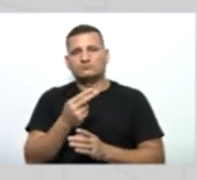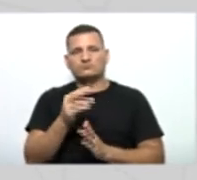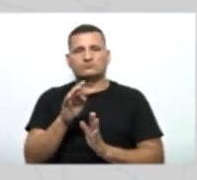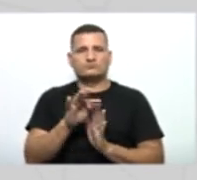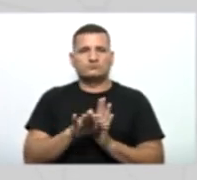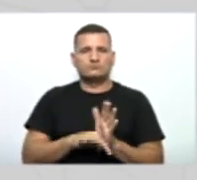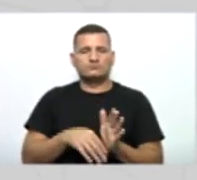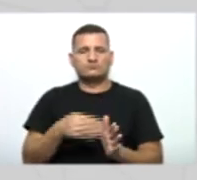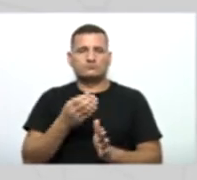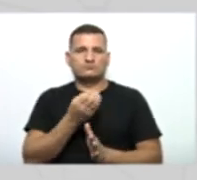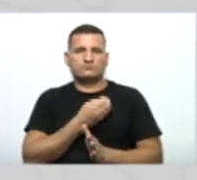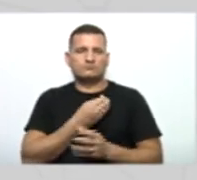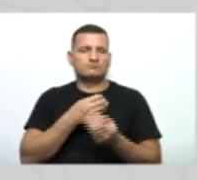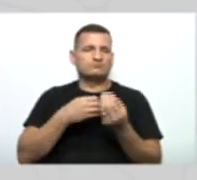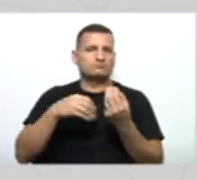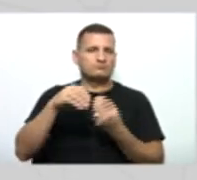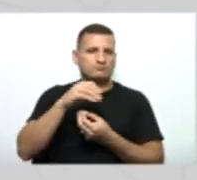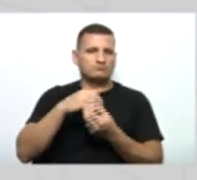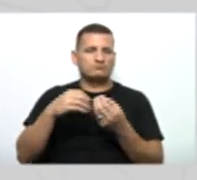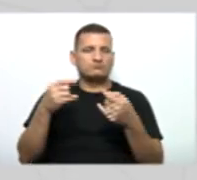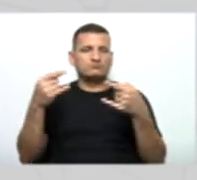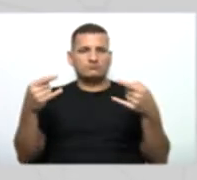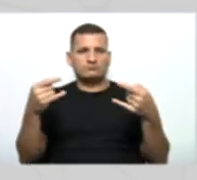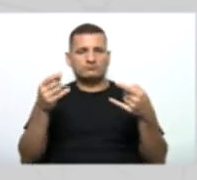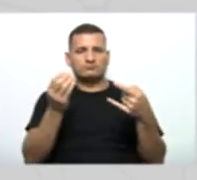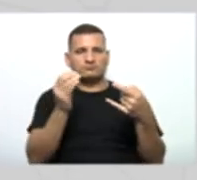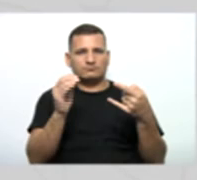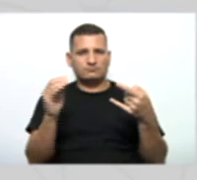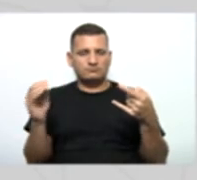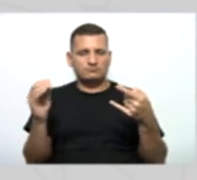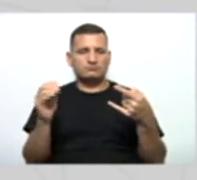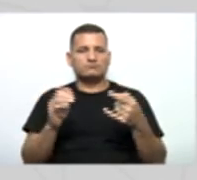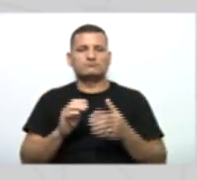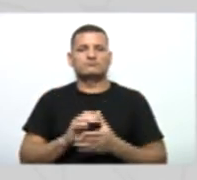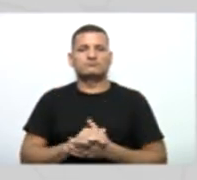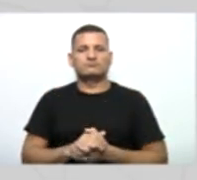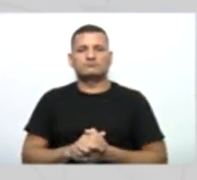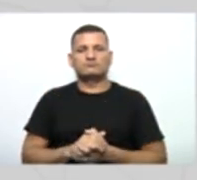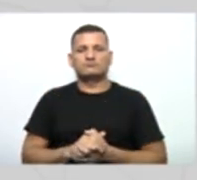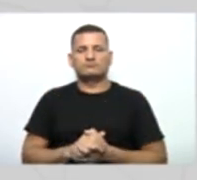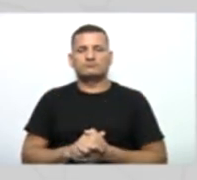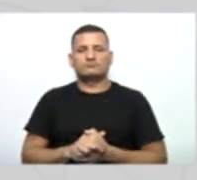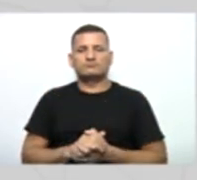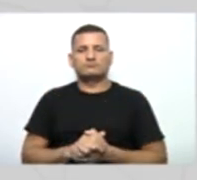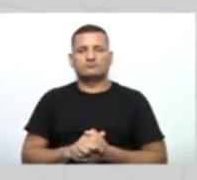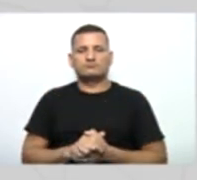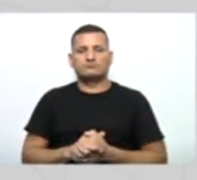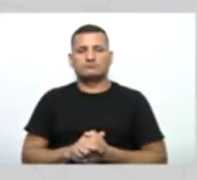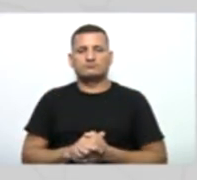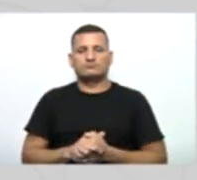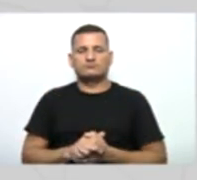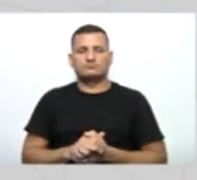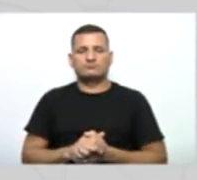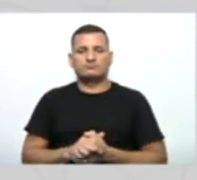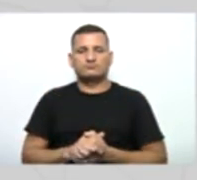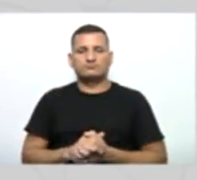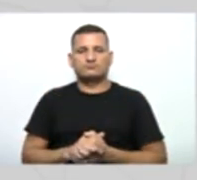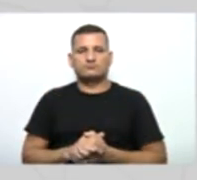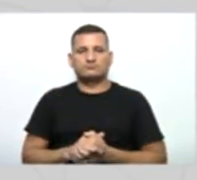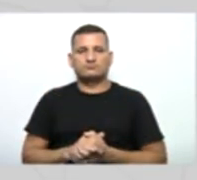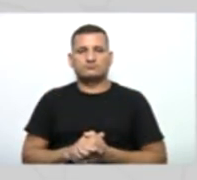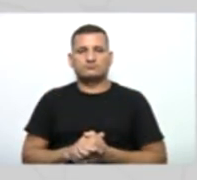ser a combinação que você quiser. Pode ser somente um tipo, mas também podem ser vários tipos armazenados nas